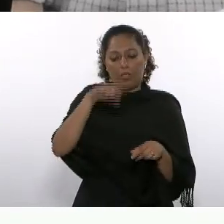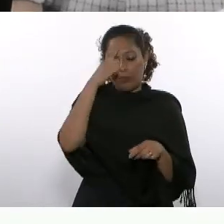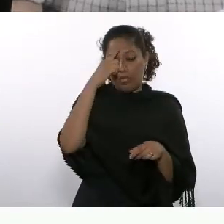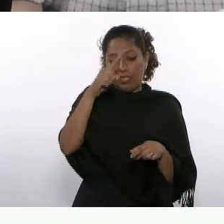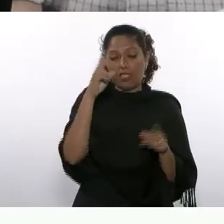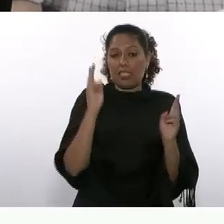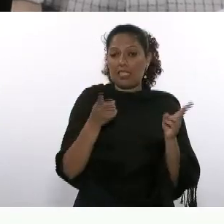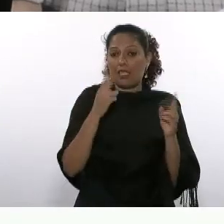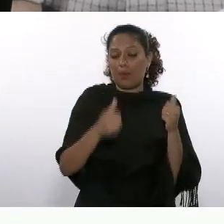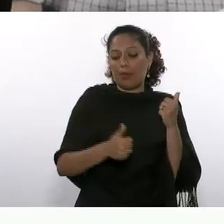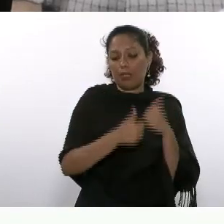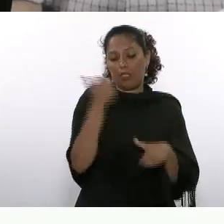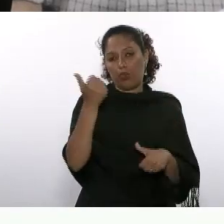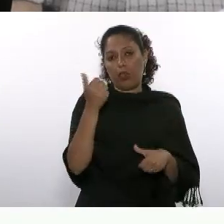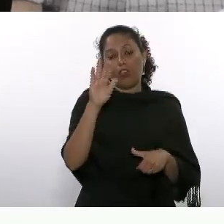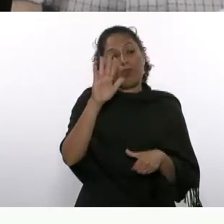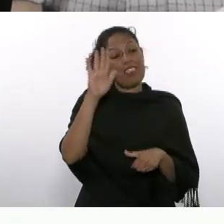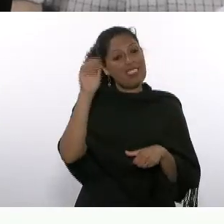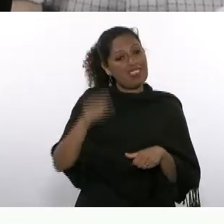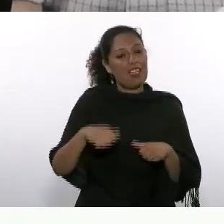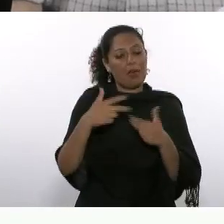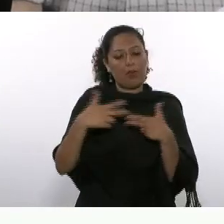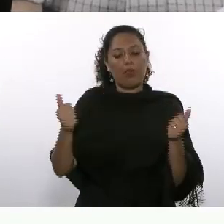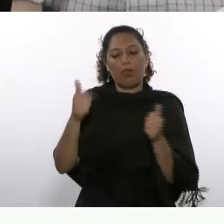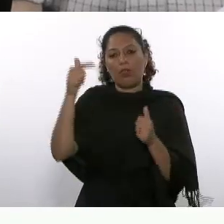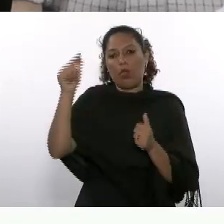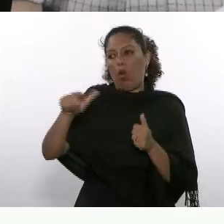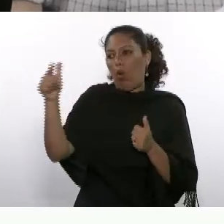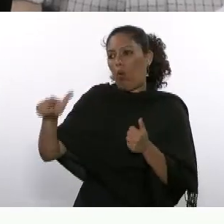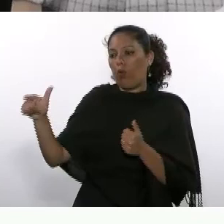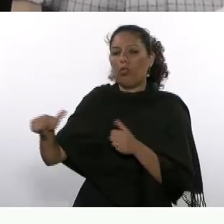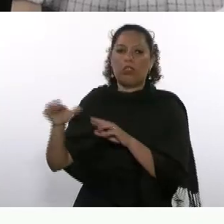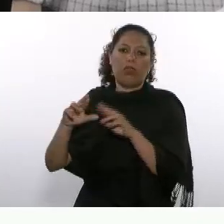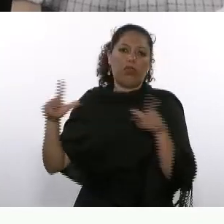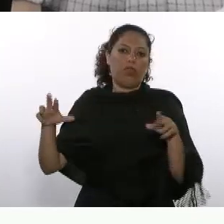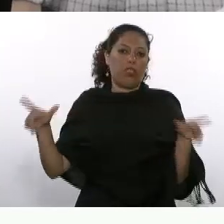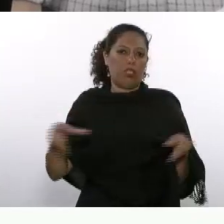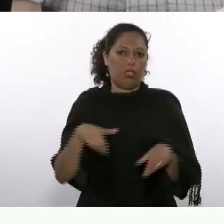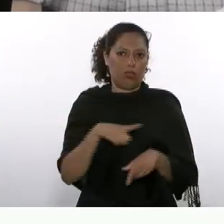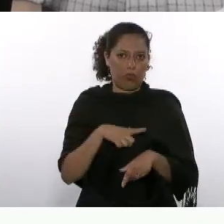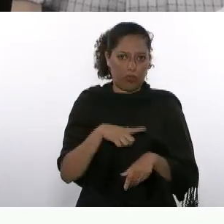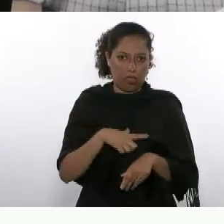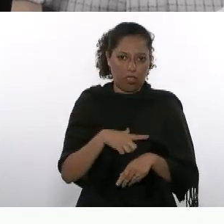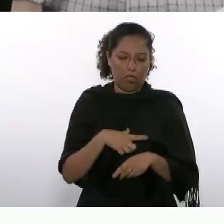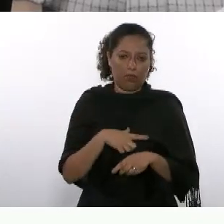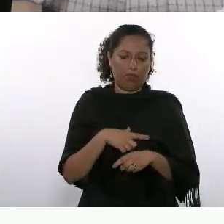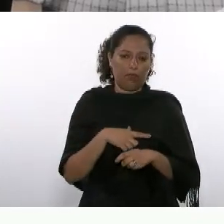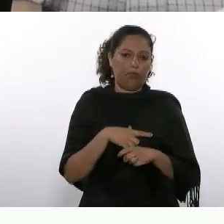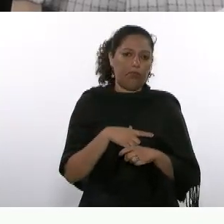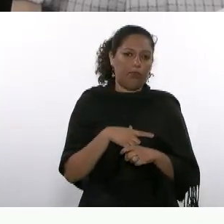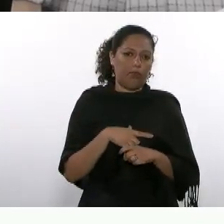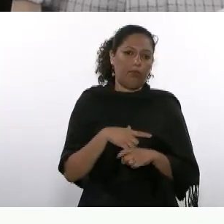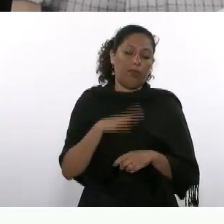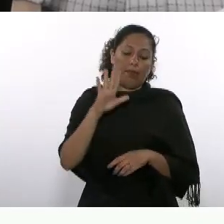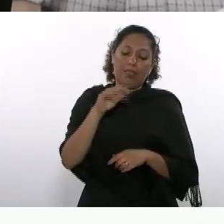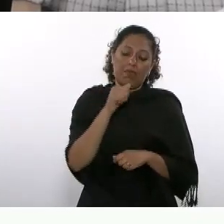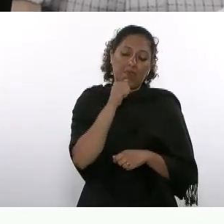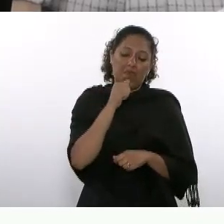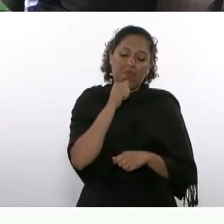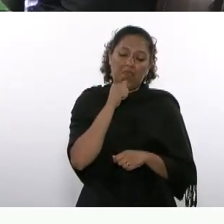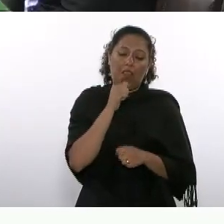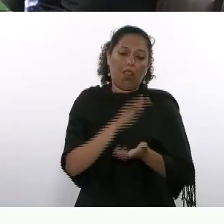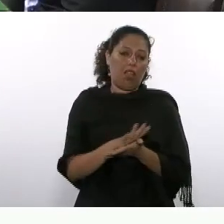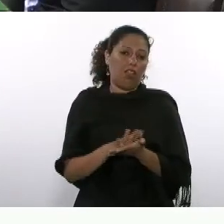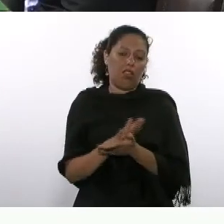para eventos esportivos. E ele é muito mais que isso hoje, ele tem um potencial imenso para os mais diversos tipos de eventos e é subutilizado. Eu